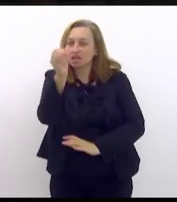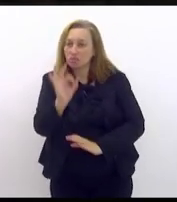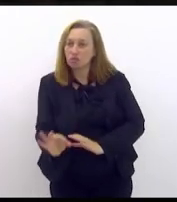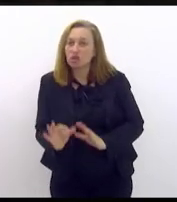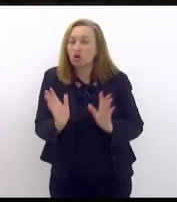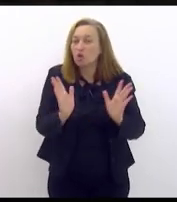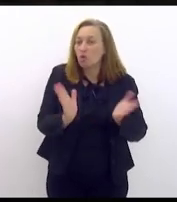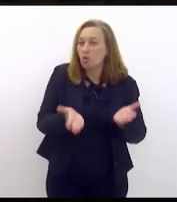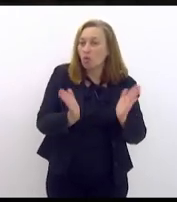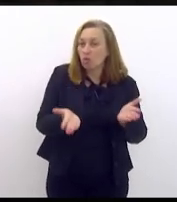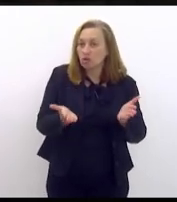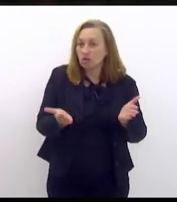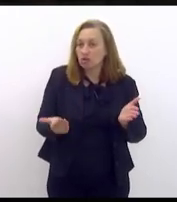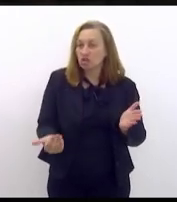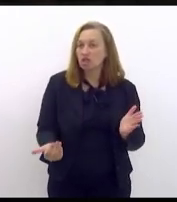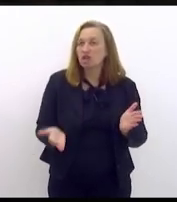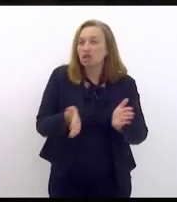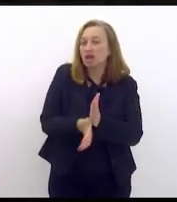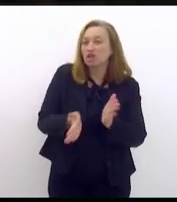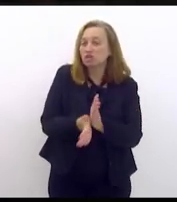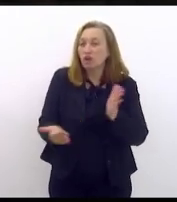Hoje está em